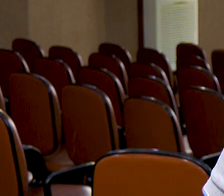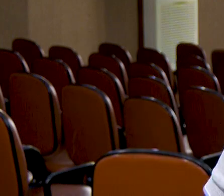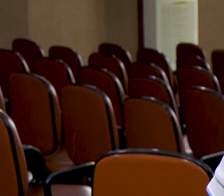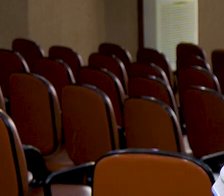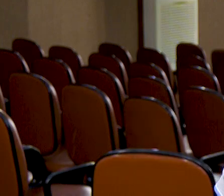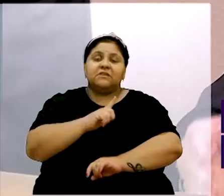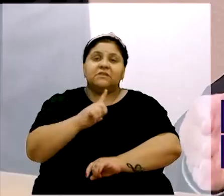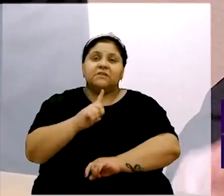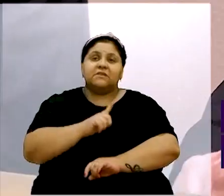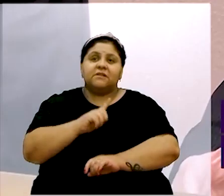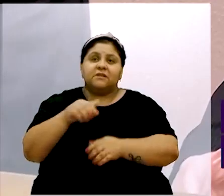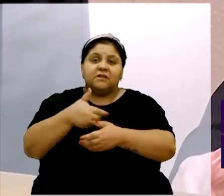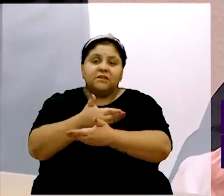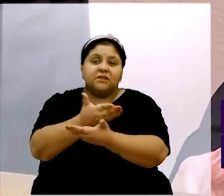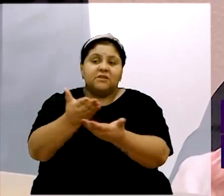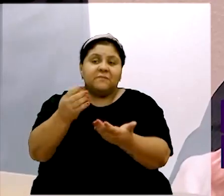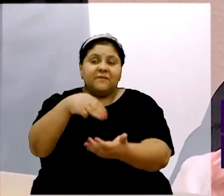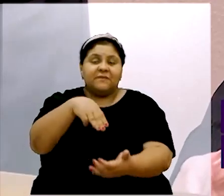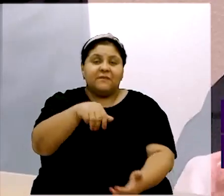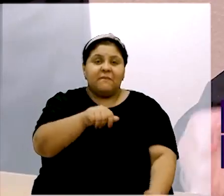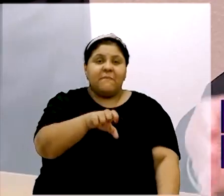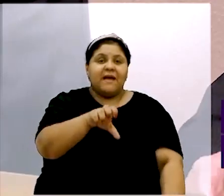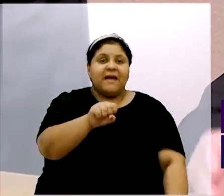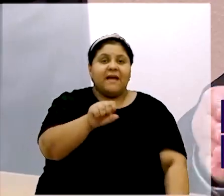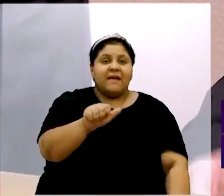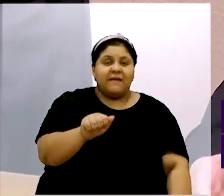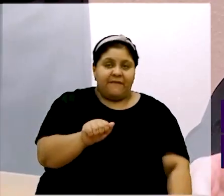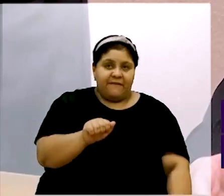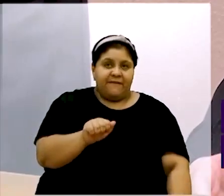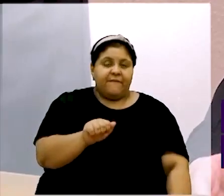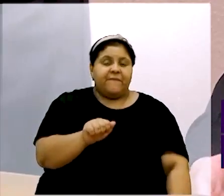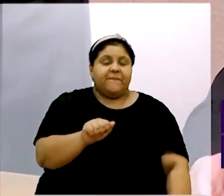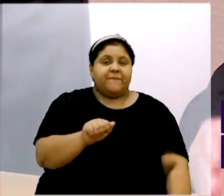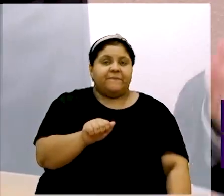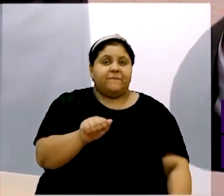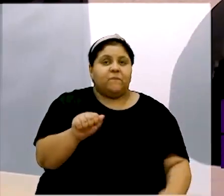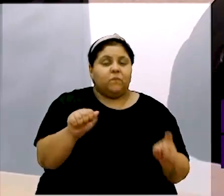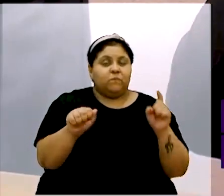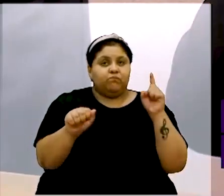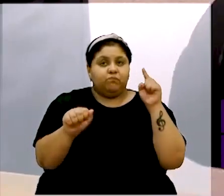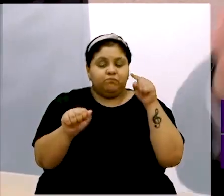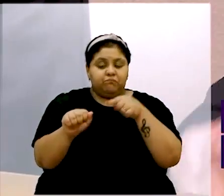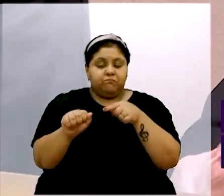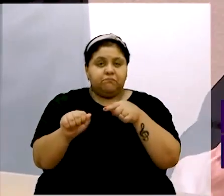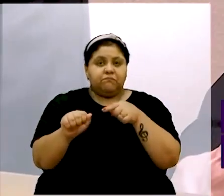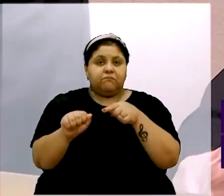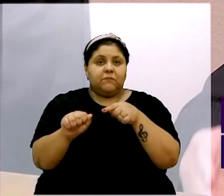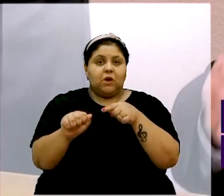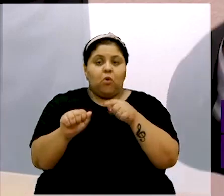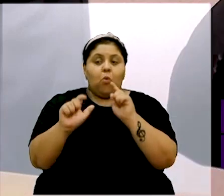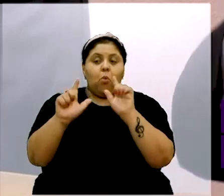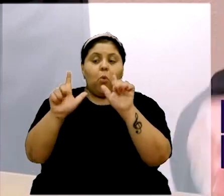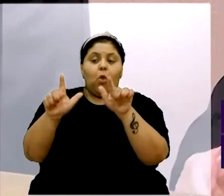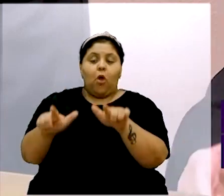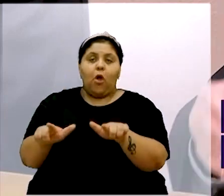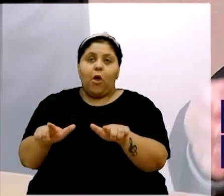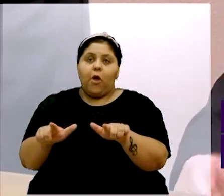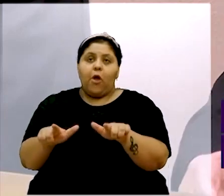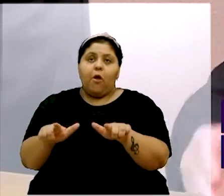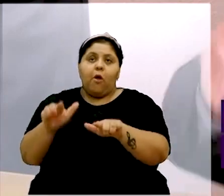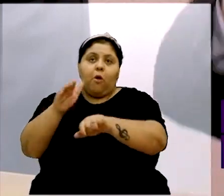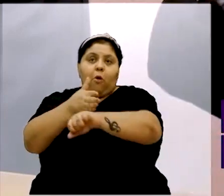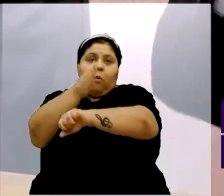gestores públicos. Na Maesa, né? Um espaço na Maesa. É, um local, né, com uma